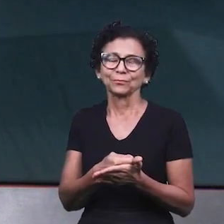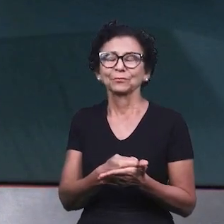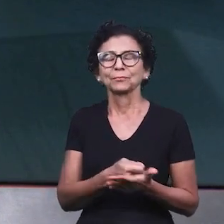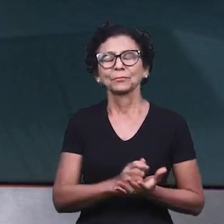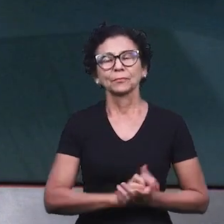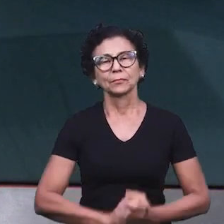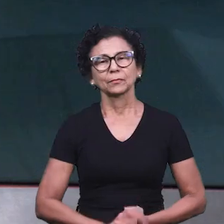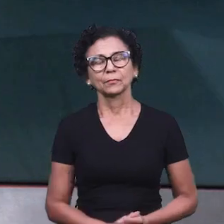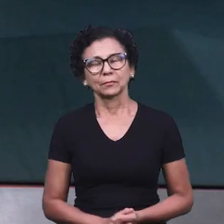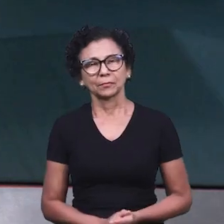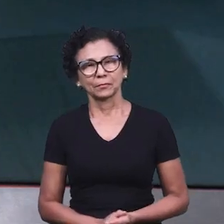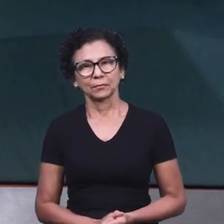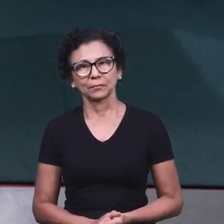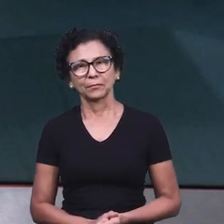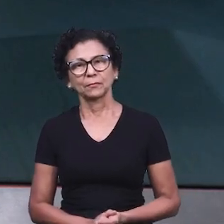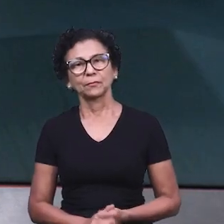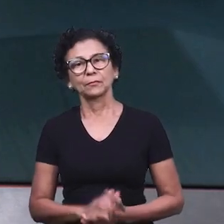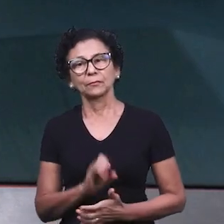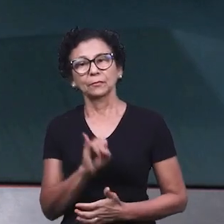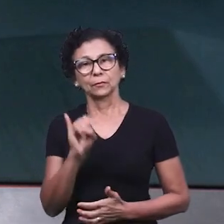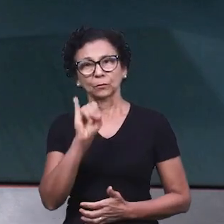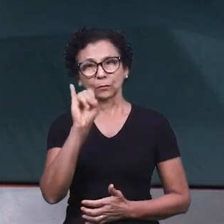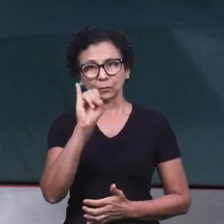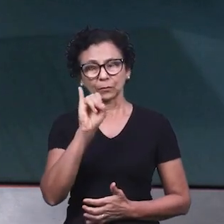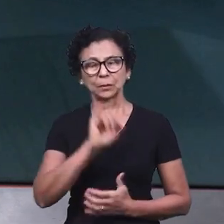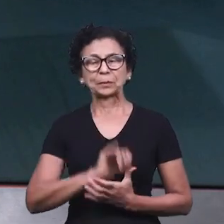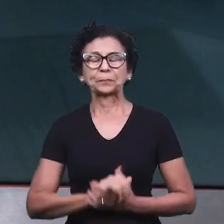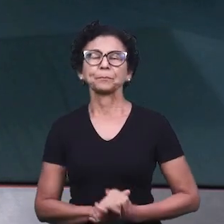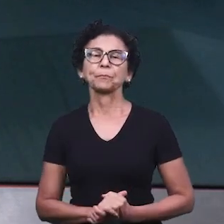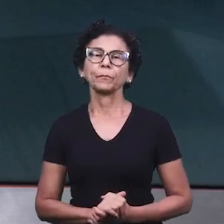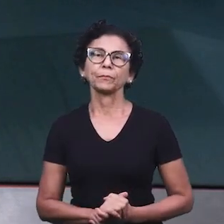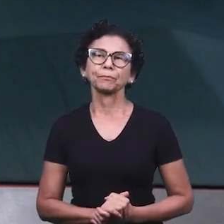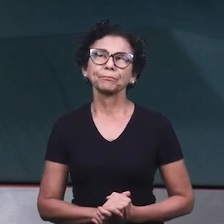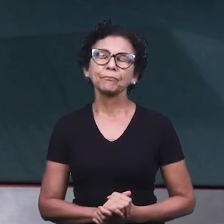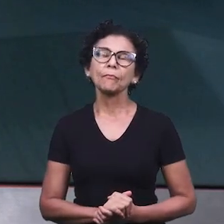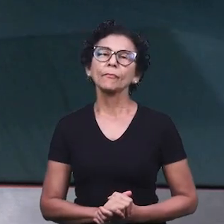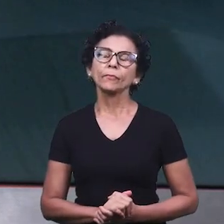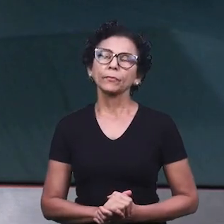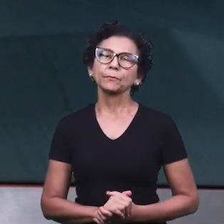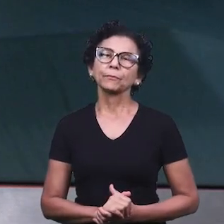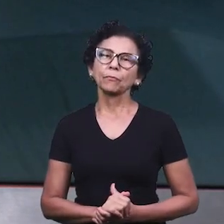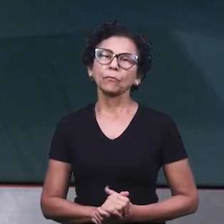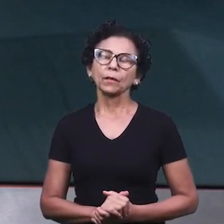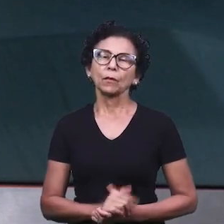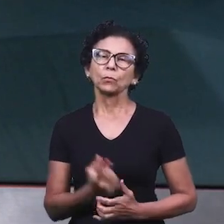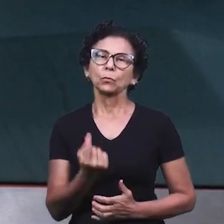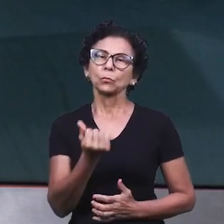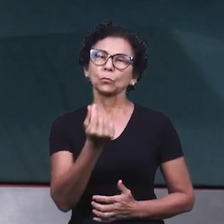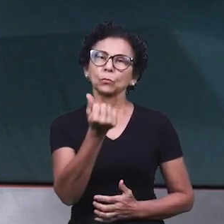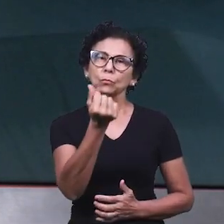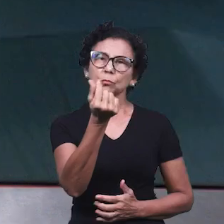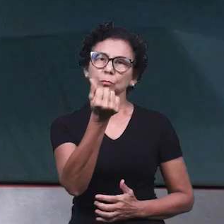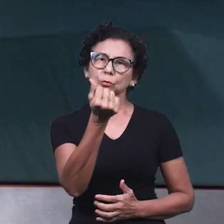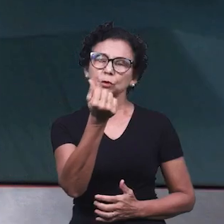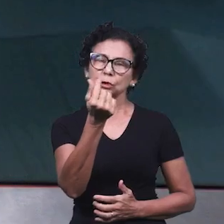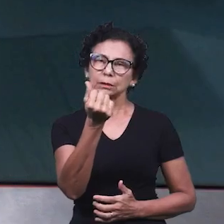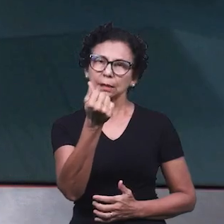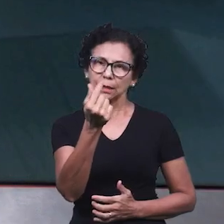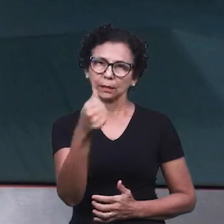lhe foi proposto. Dentro dessa taxa, além da remuneração